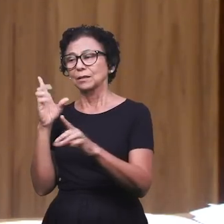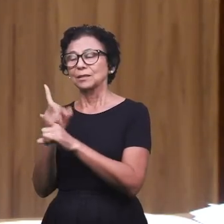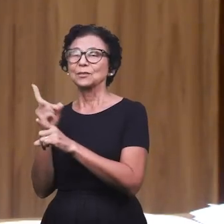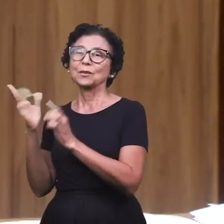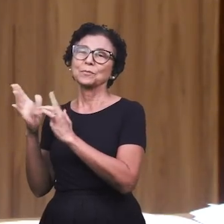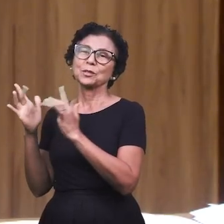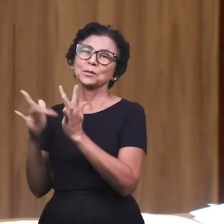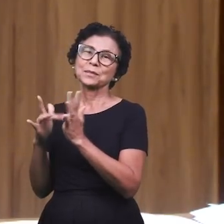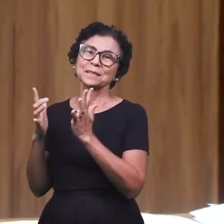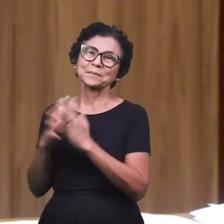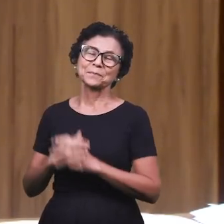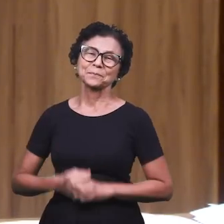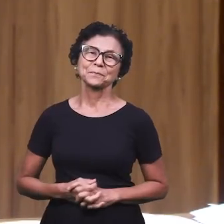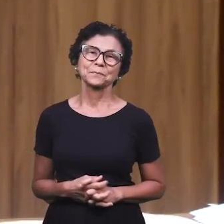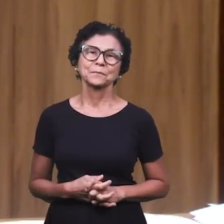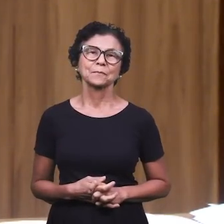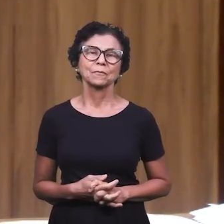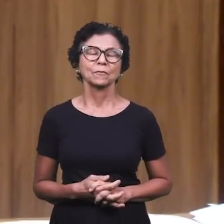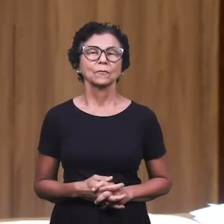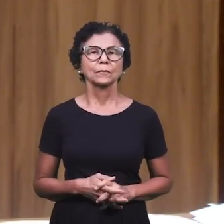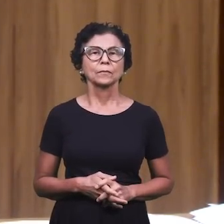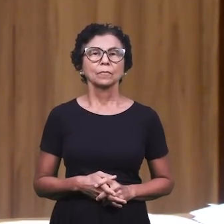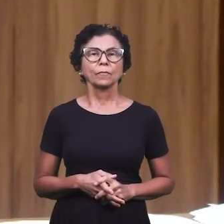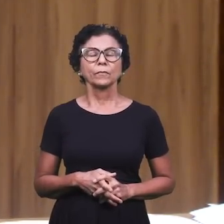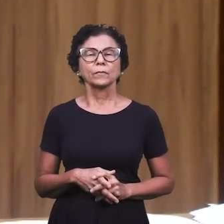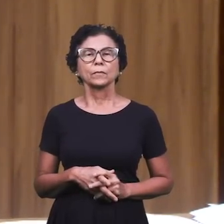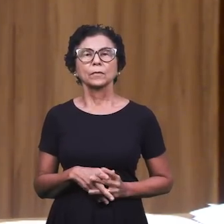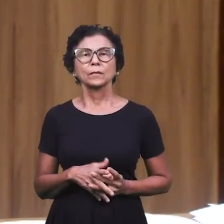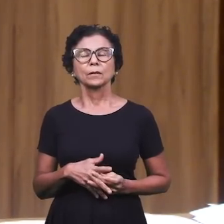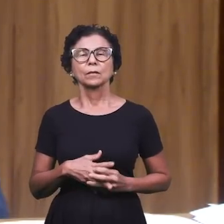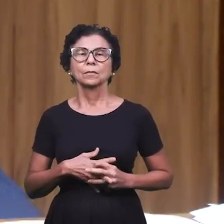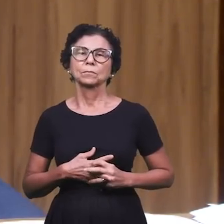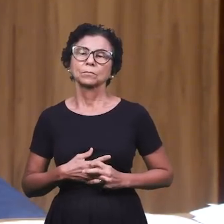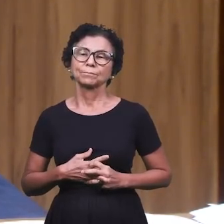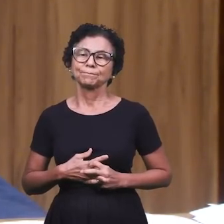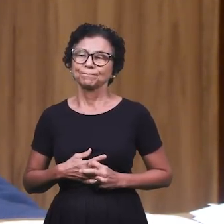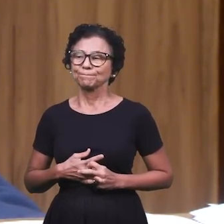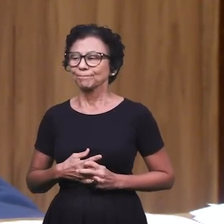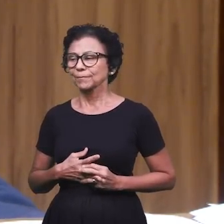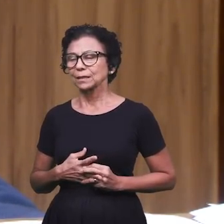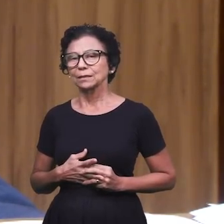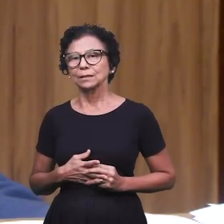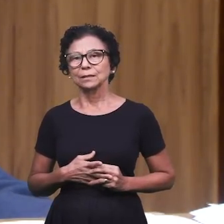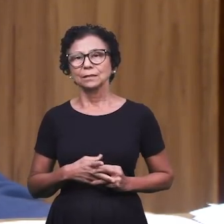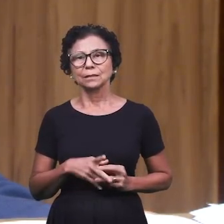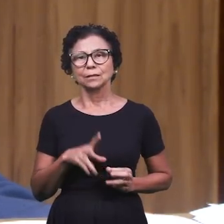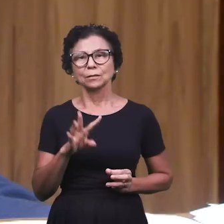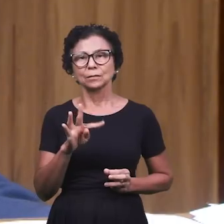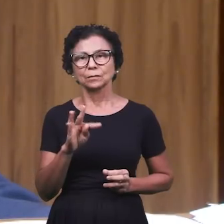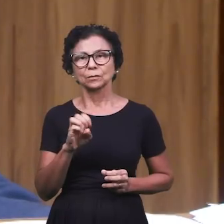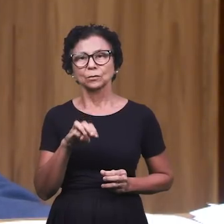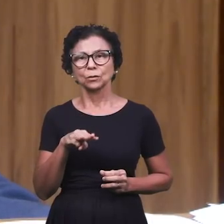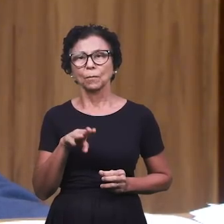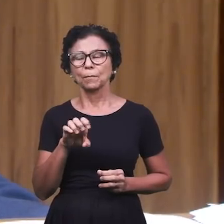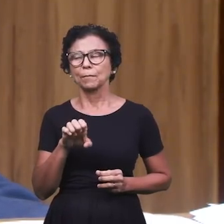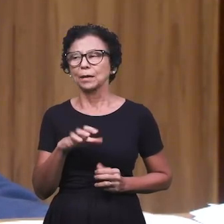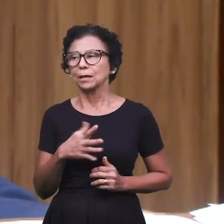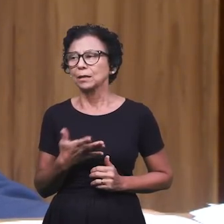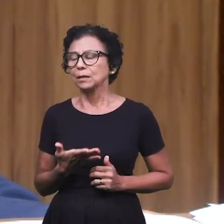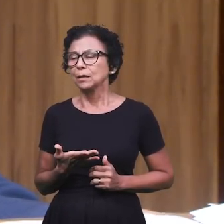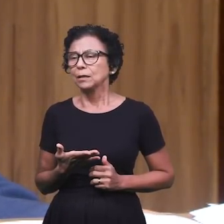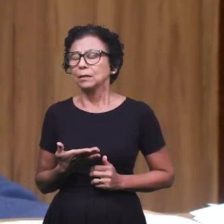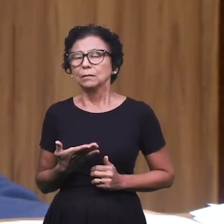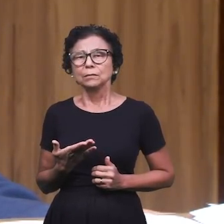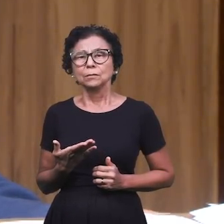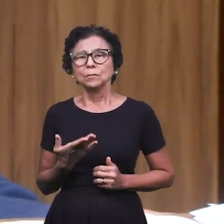pergunta, embora das dúvidas dele, mas ele fez essa pergunta muito importante: Senhor, como é que vamos saber para onde vai se não sabemos o caminho? Ele falou: eu sou o